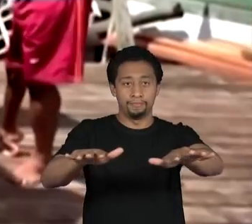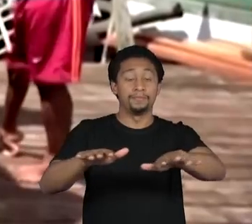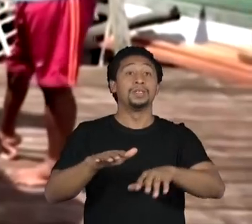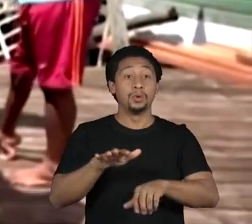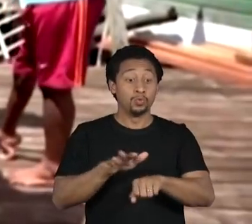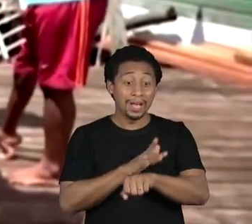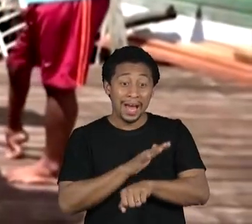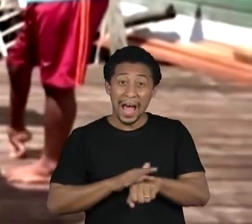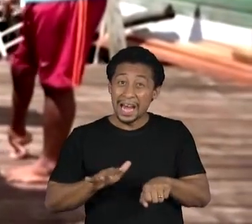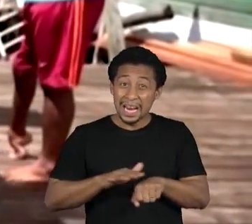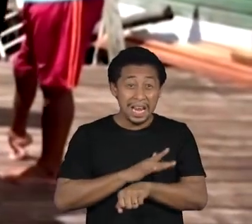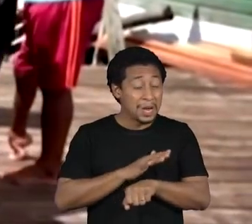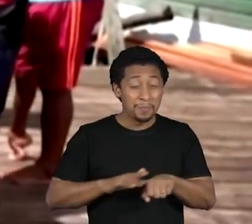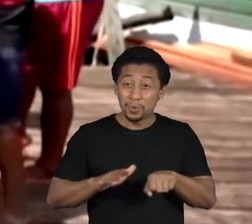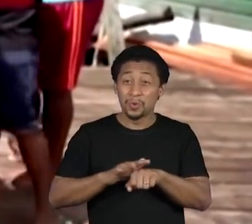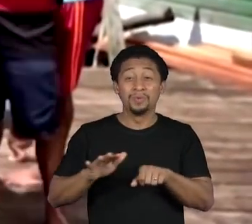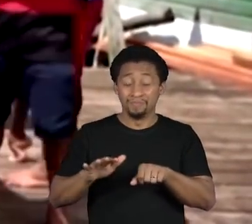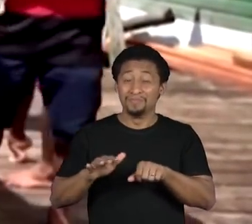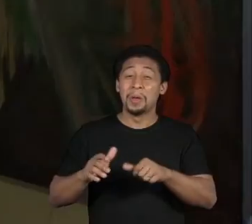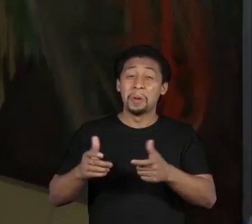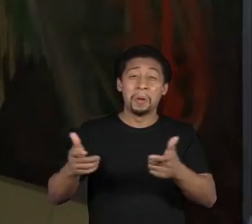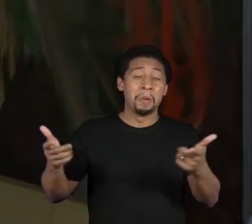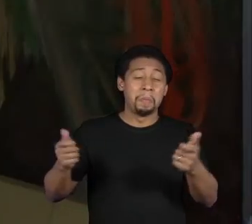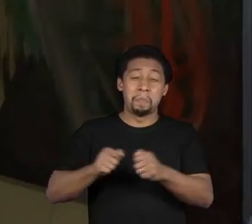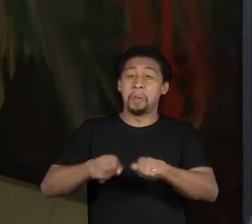No presente, a Covid-19.